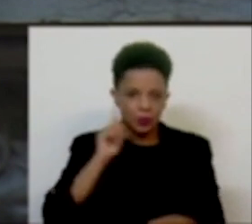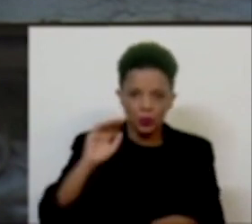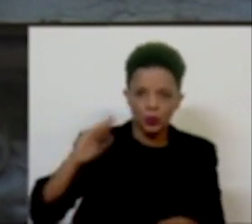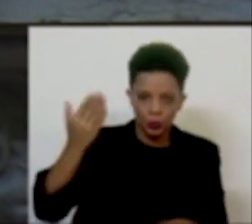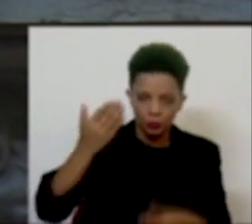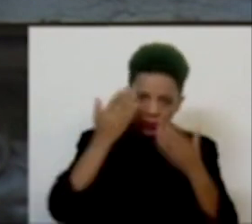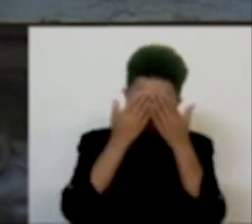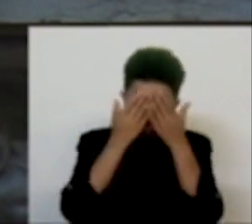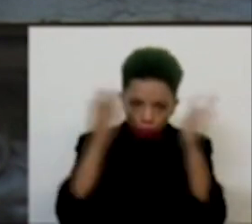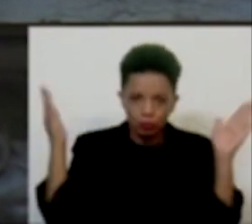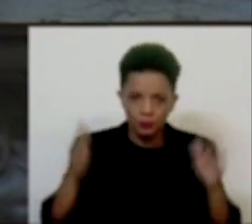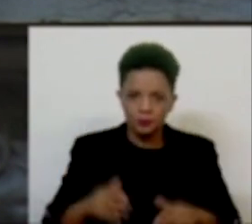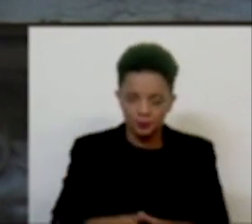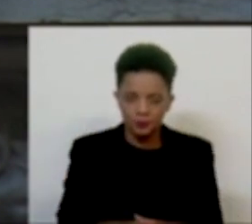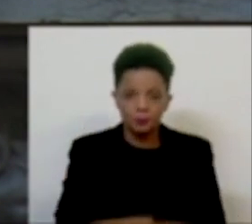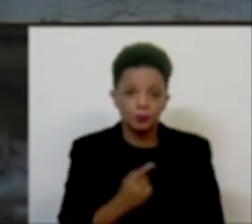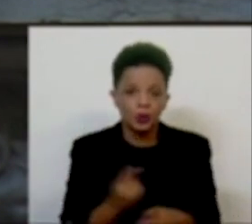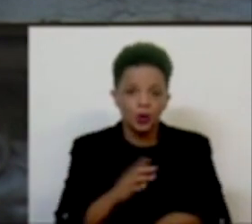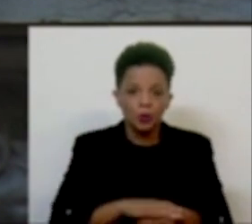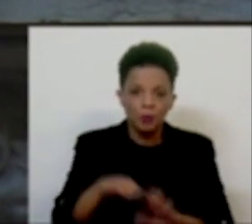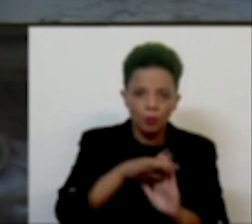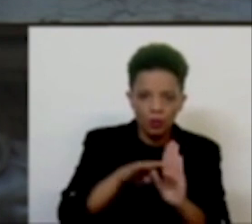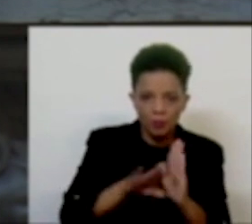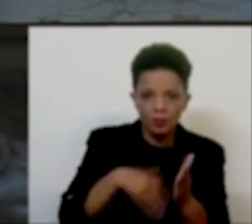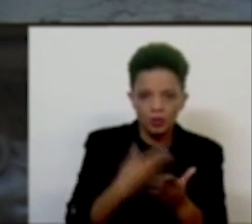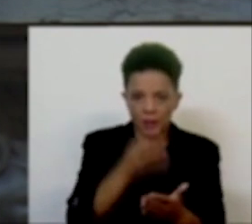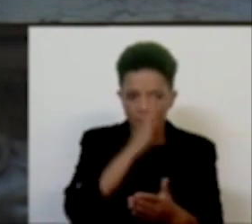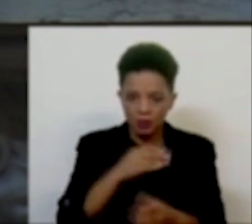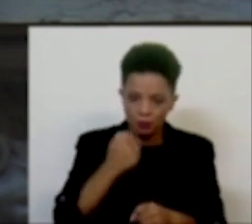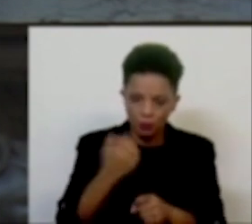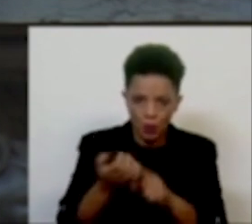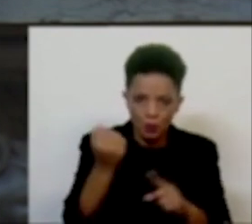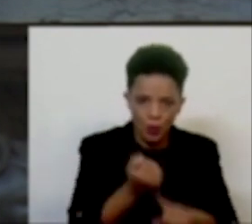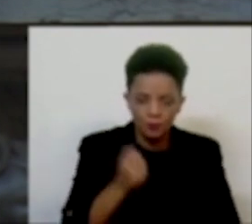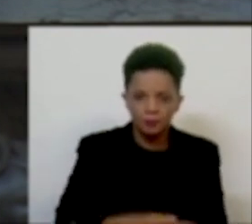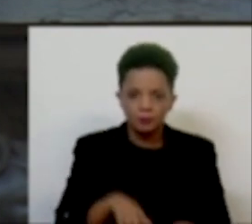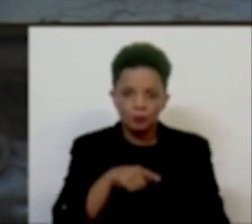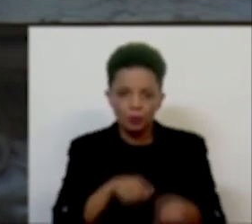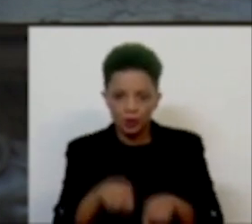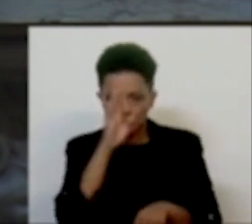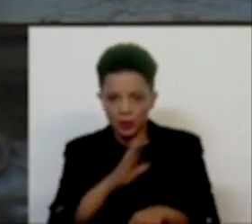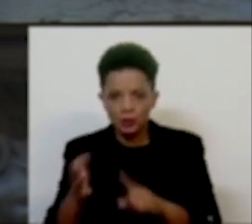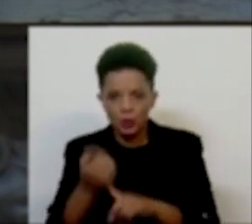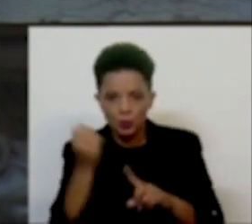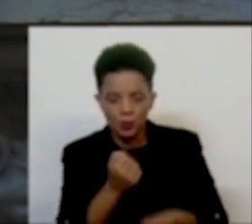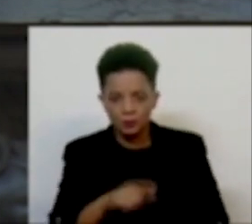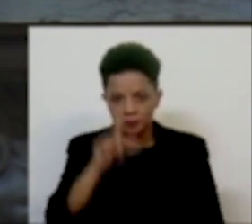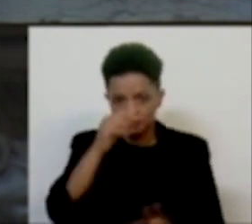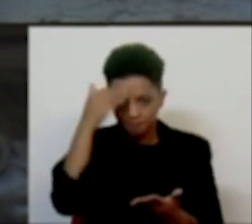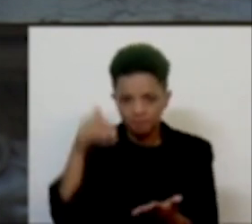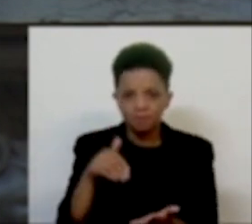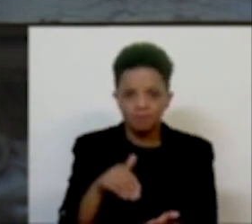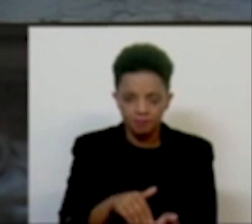numa democracia. Para que os programas sejam executados, as políticas aplicadas e os